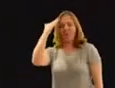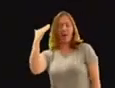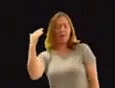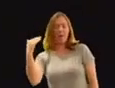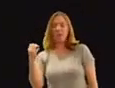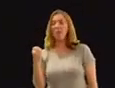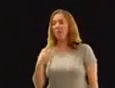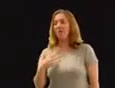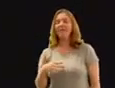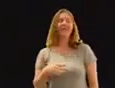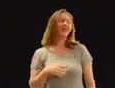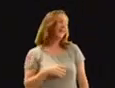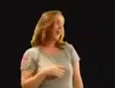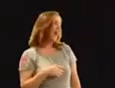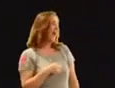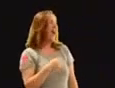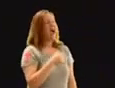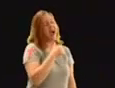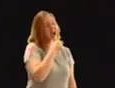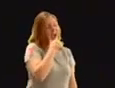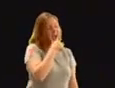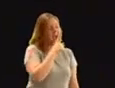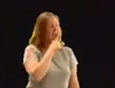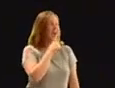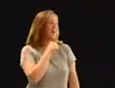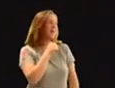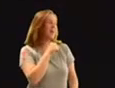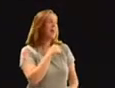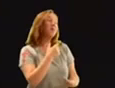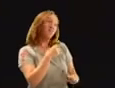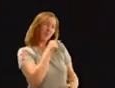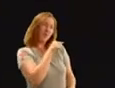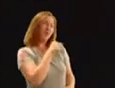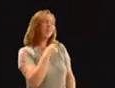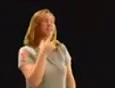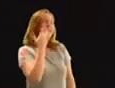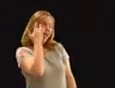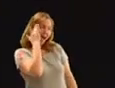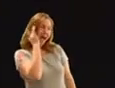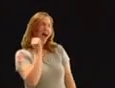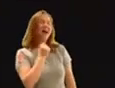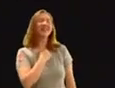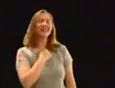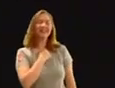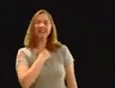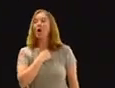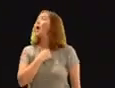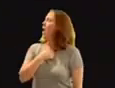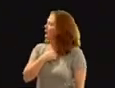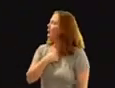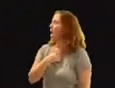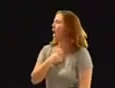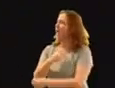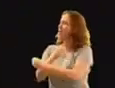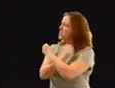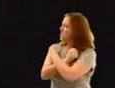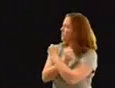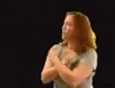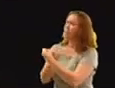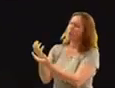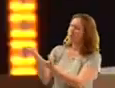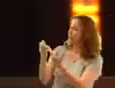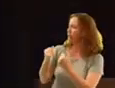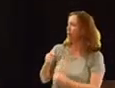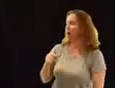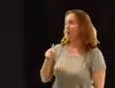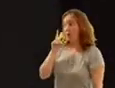Safira: você acha, Ananias, querido? Ele fala: é, Safira, vamos lá, pô, tu viu a moral